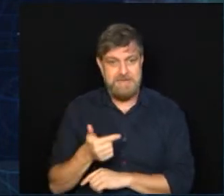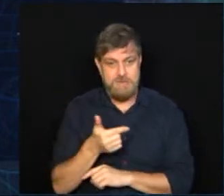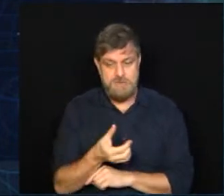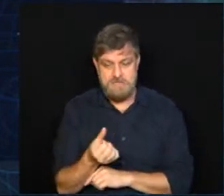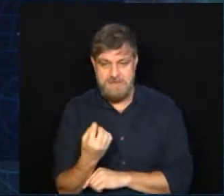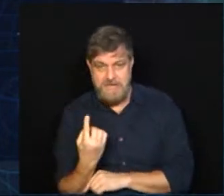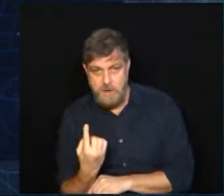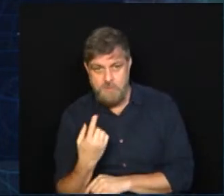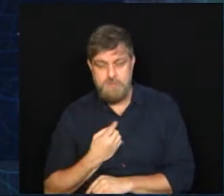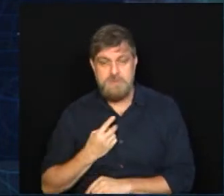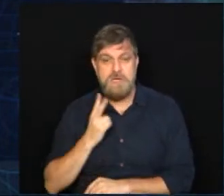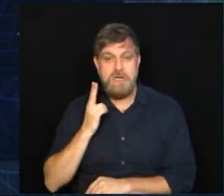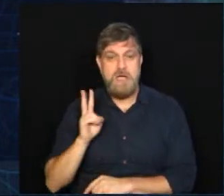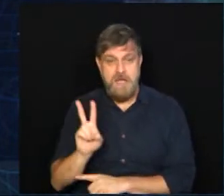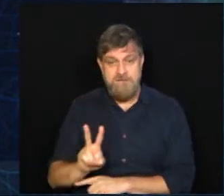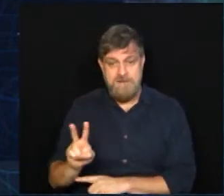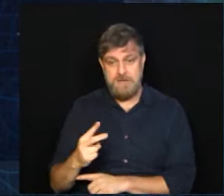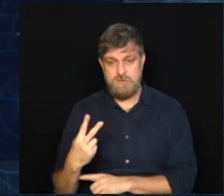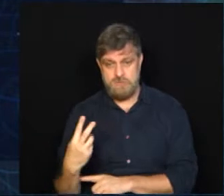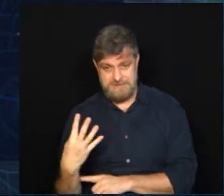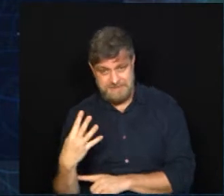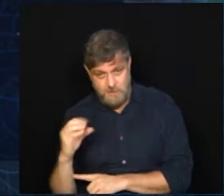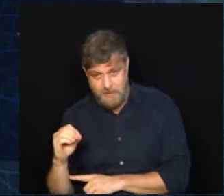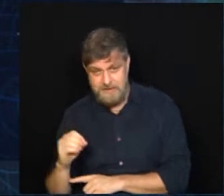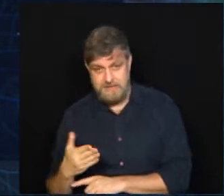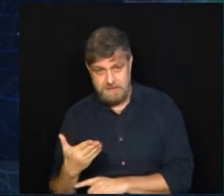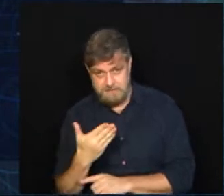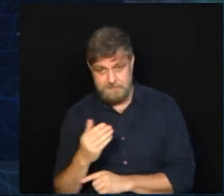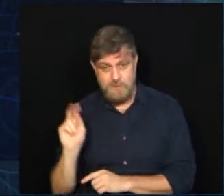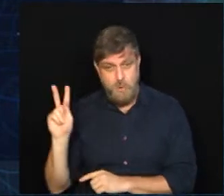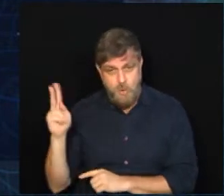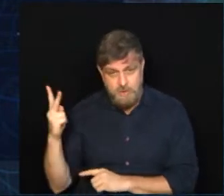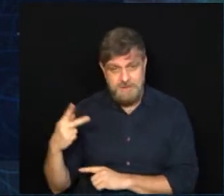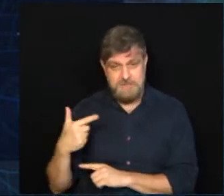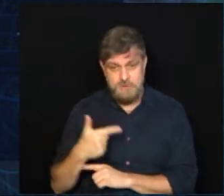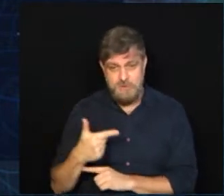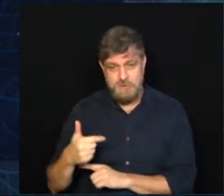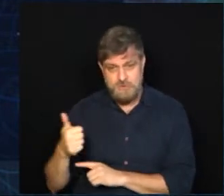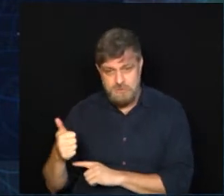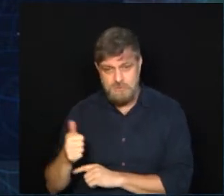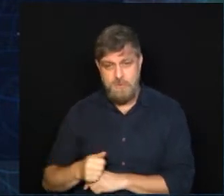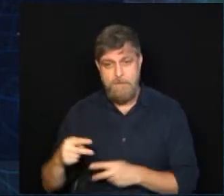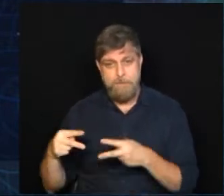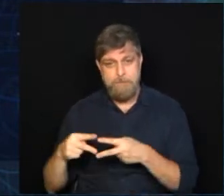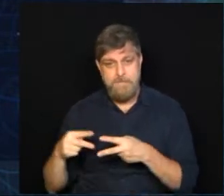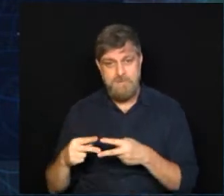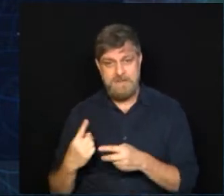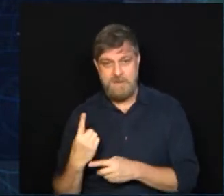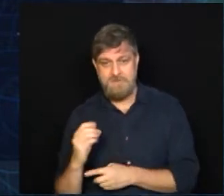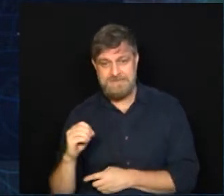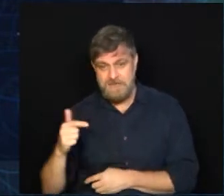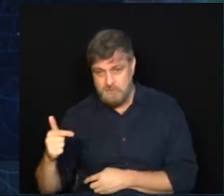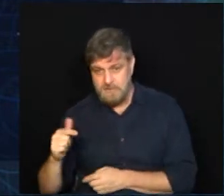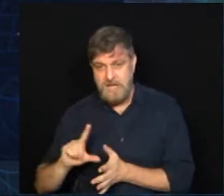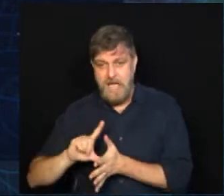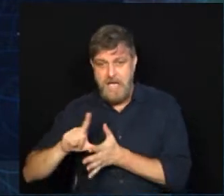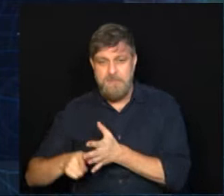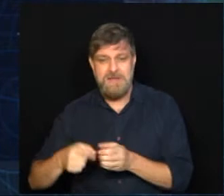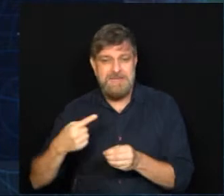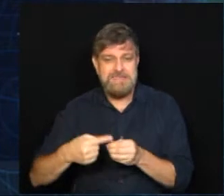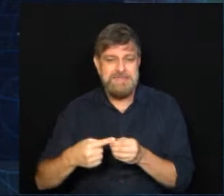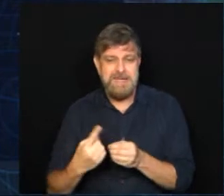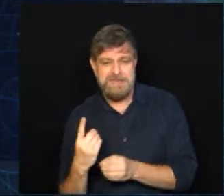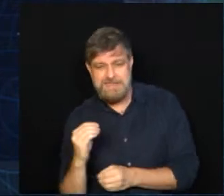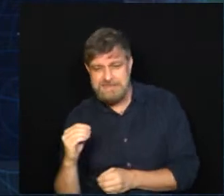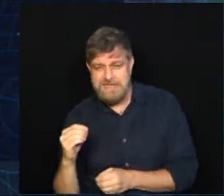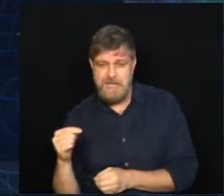261, Valinhos 240, Hortolândia 221, Paulínia 102 óbitos. Na sequência, cidades com menos de